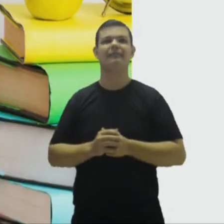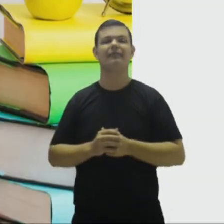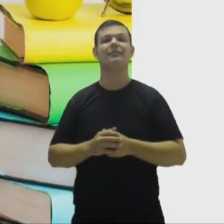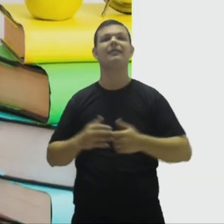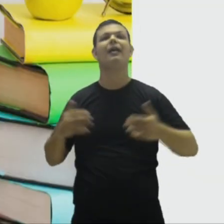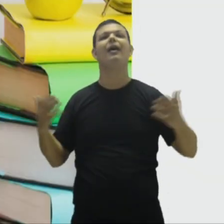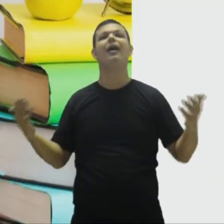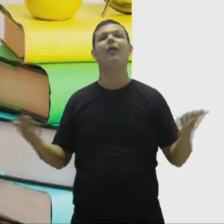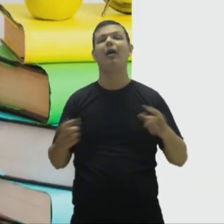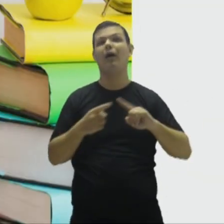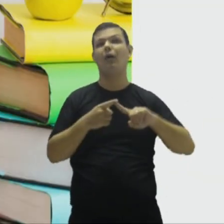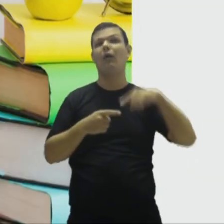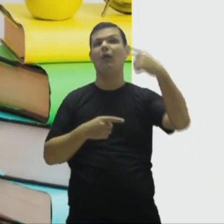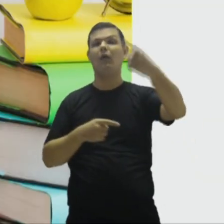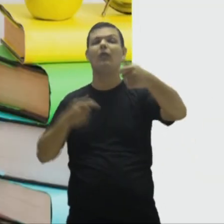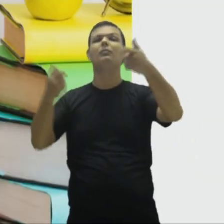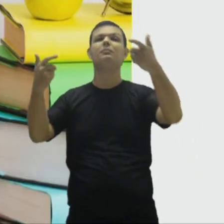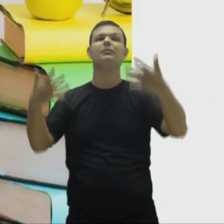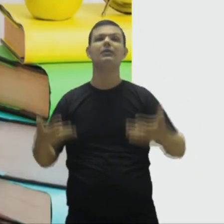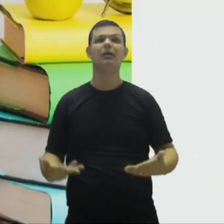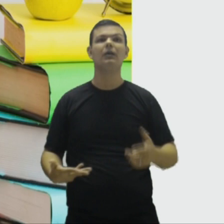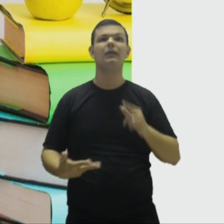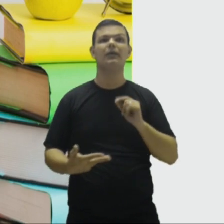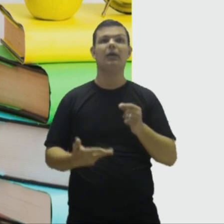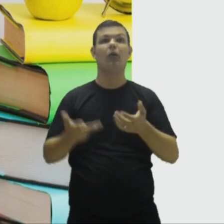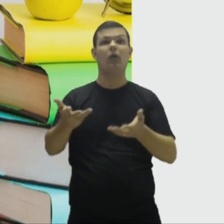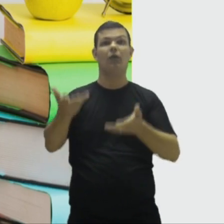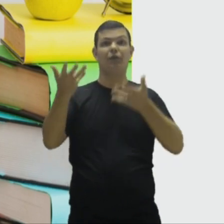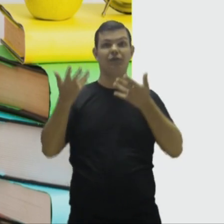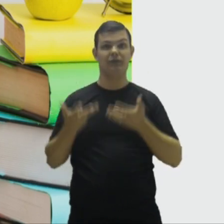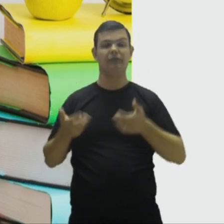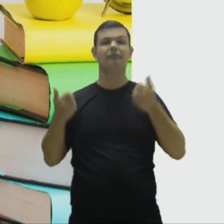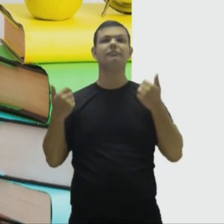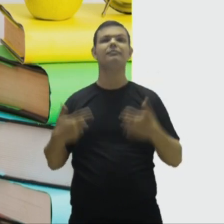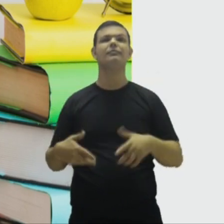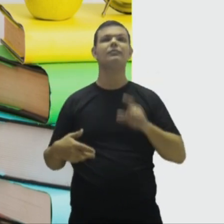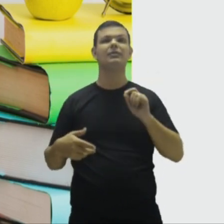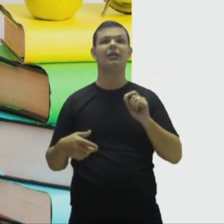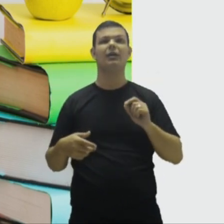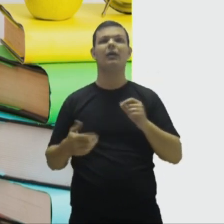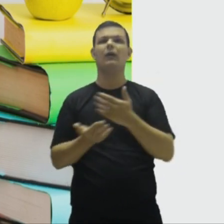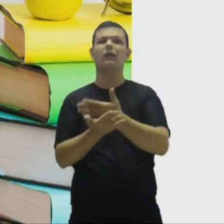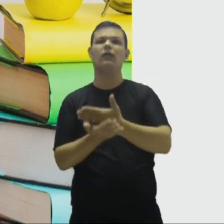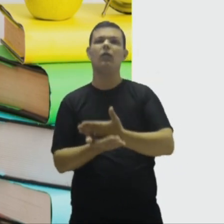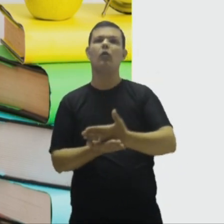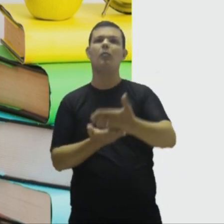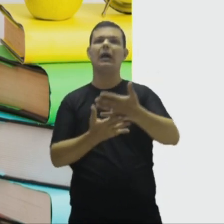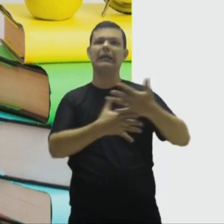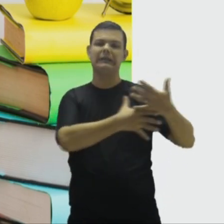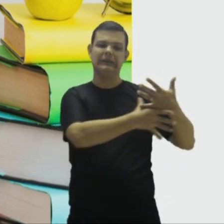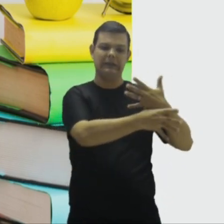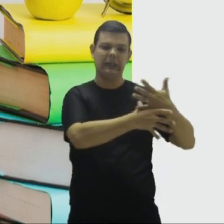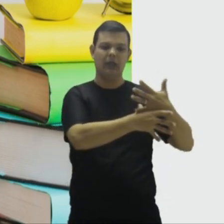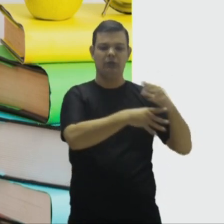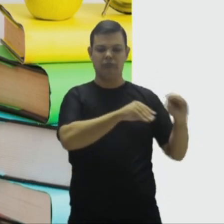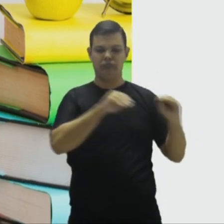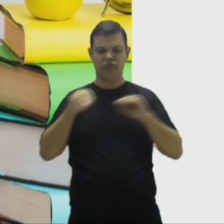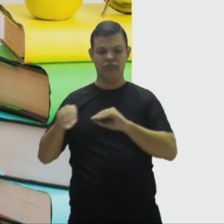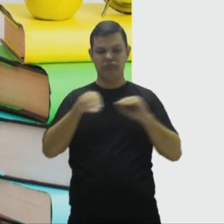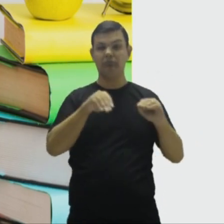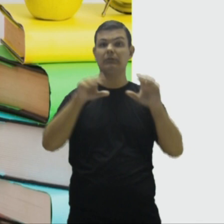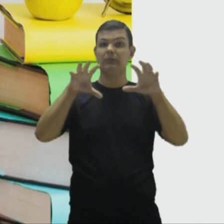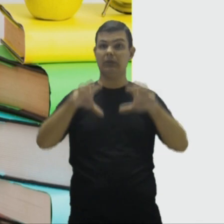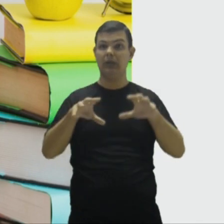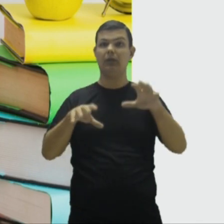na nossa próxima aula, eu convido você, nós vamos falar sobre formação das cidades e migrações no nosso